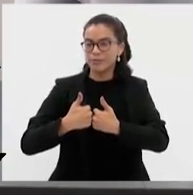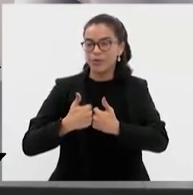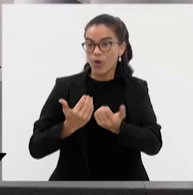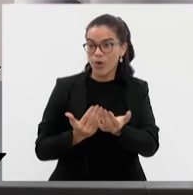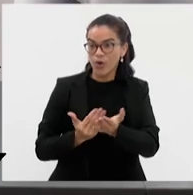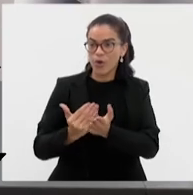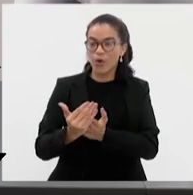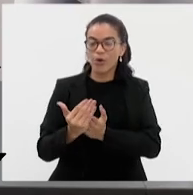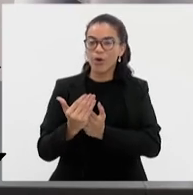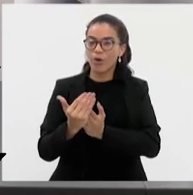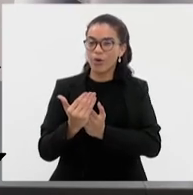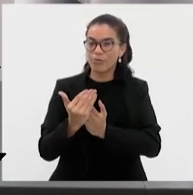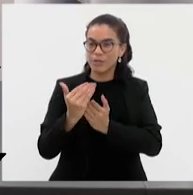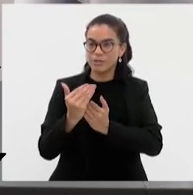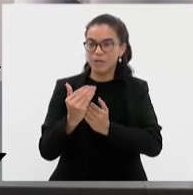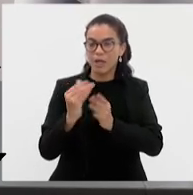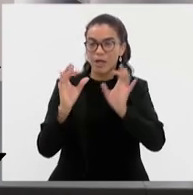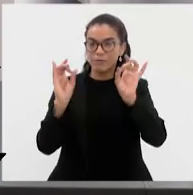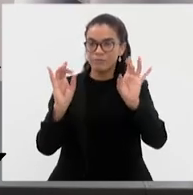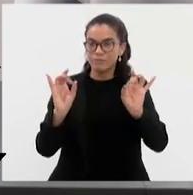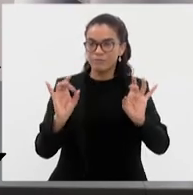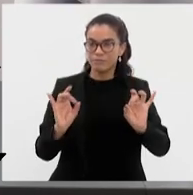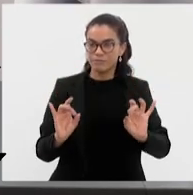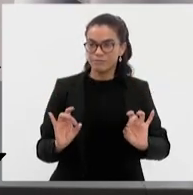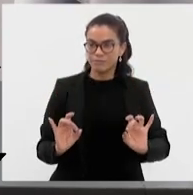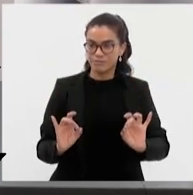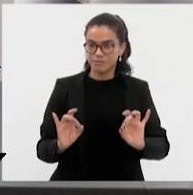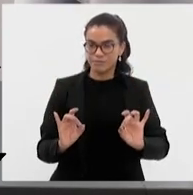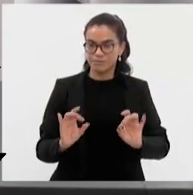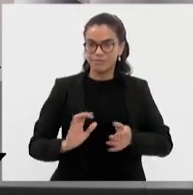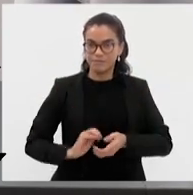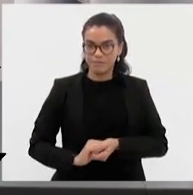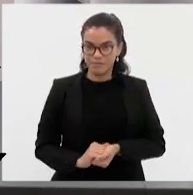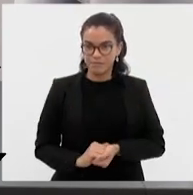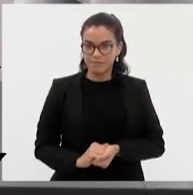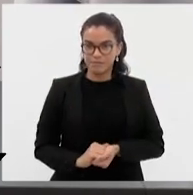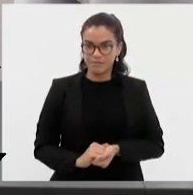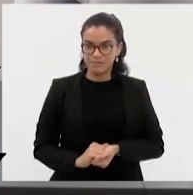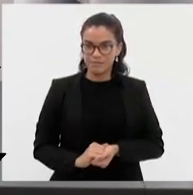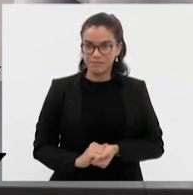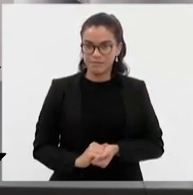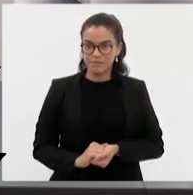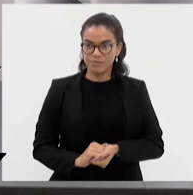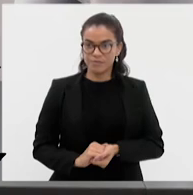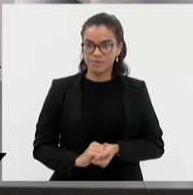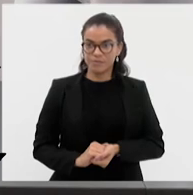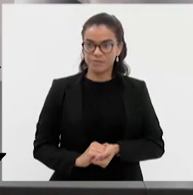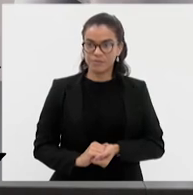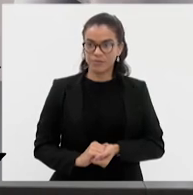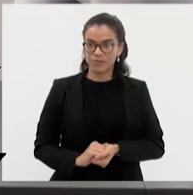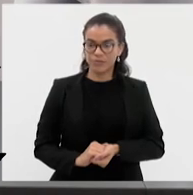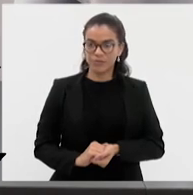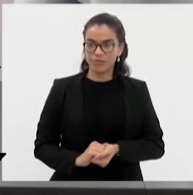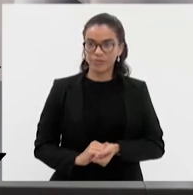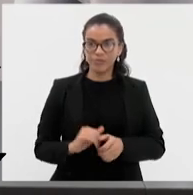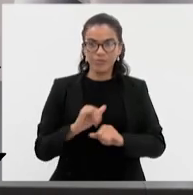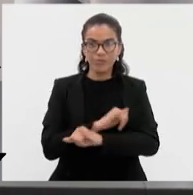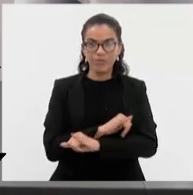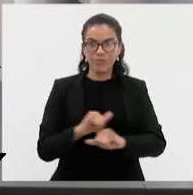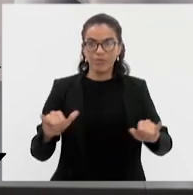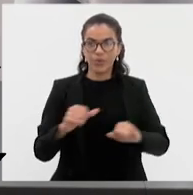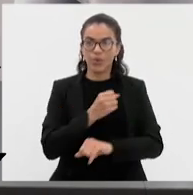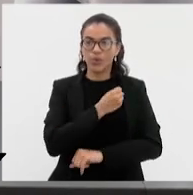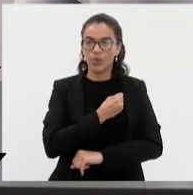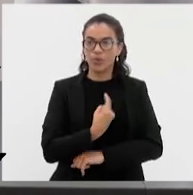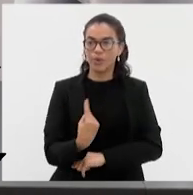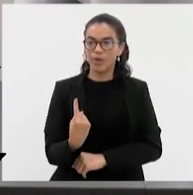iniciar os trabalhos pela pauta extraordinária. Nesse sentido, eu anuncio o projeto número 1